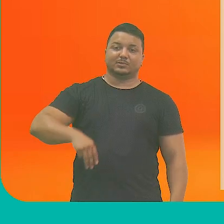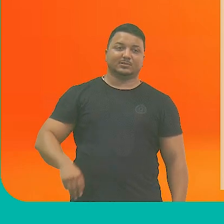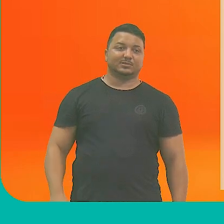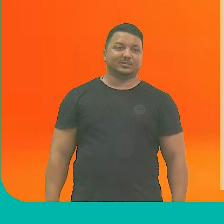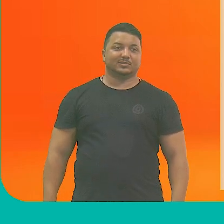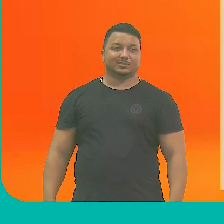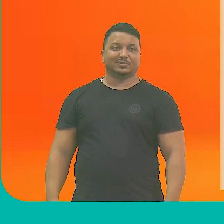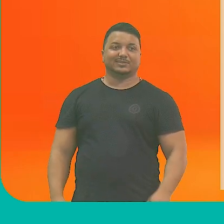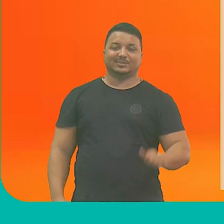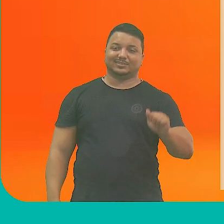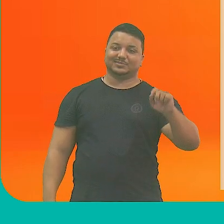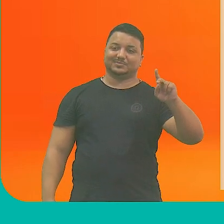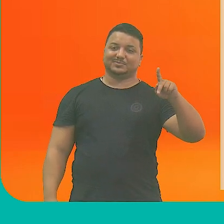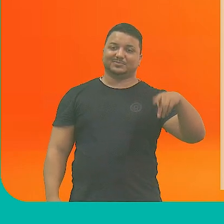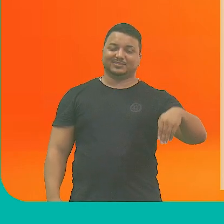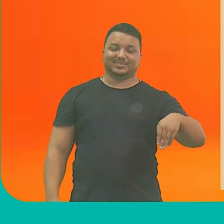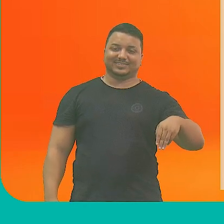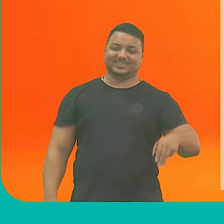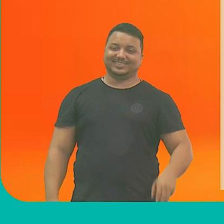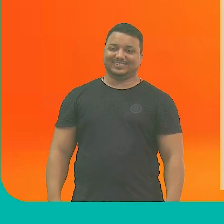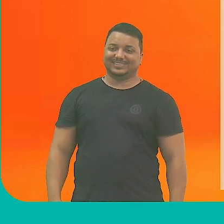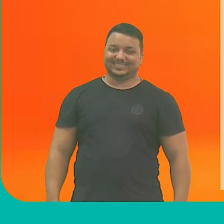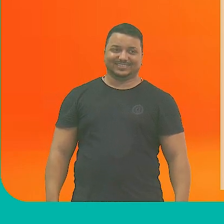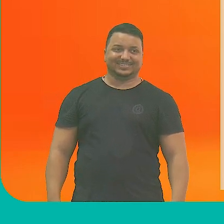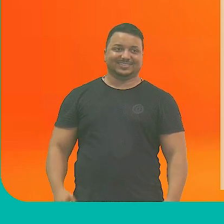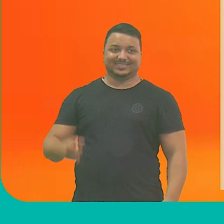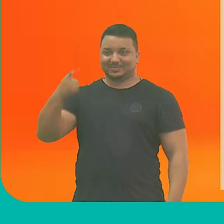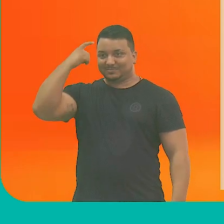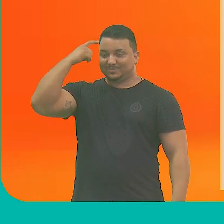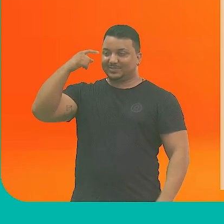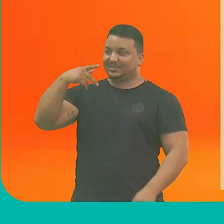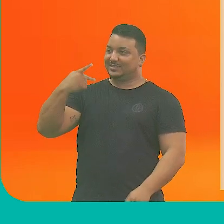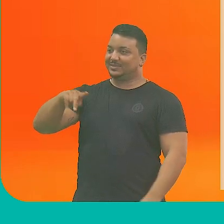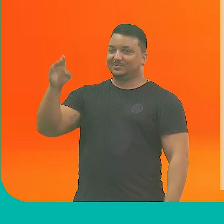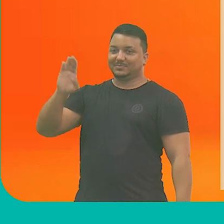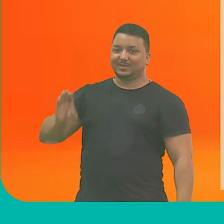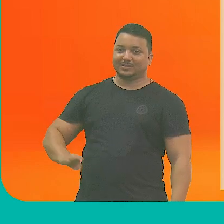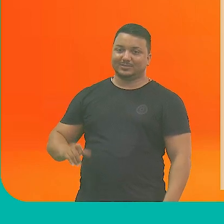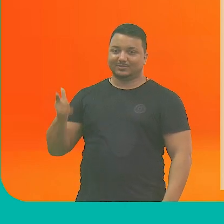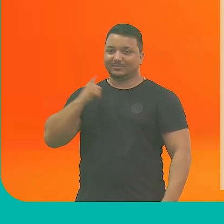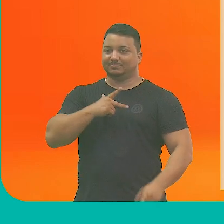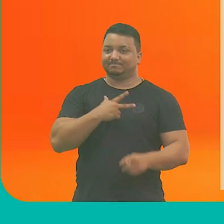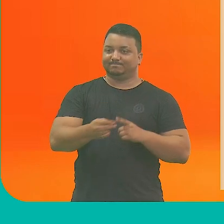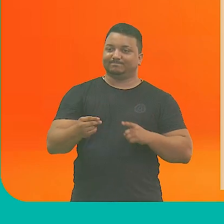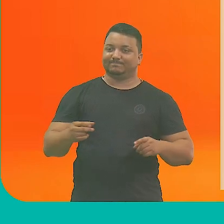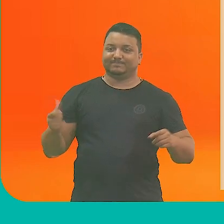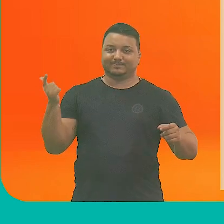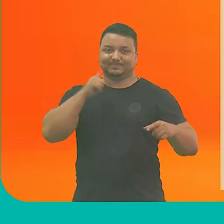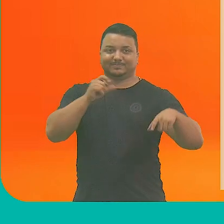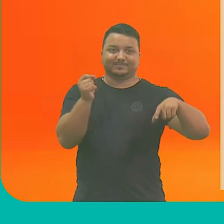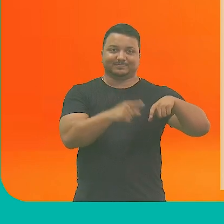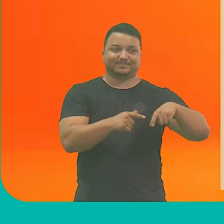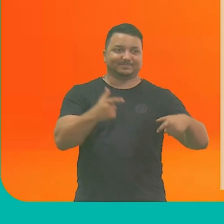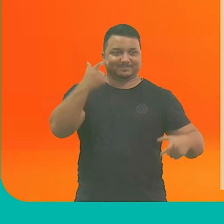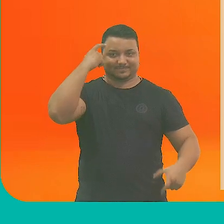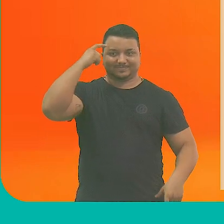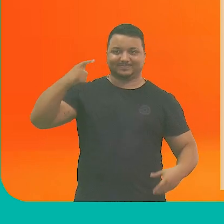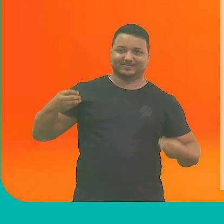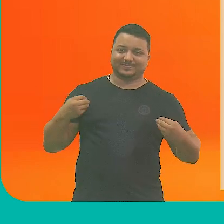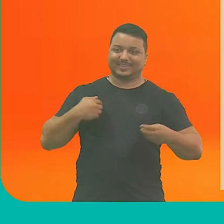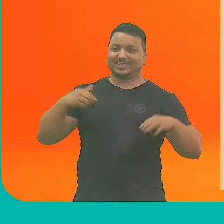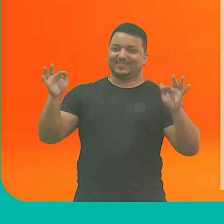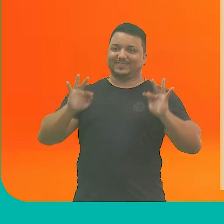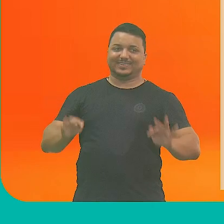A administração, né? Eu pensei que era o Brasil que tinha empatado, mas eu já estava feliz.